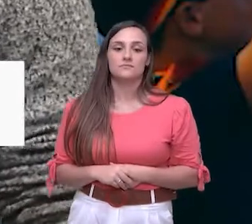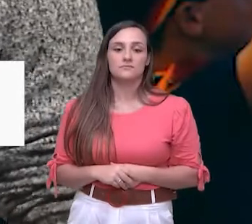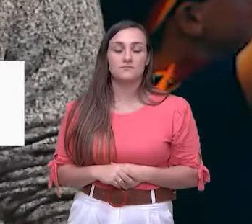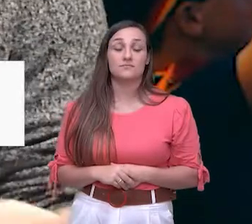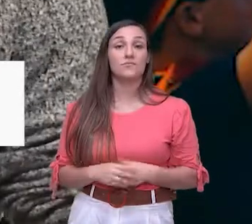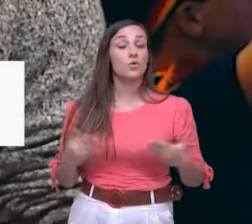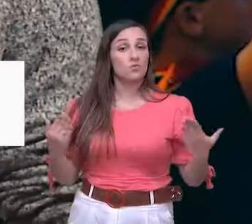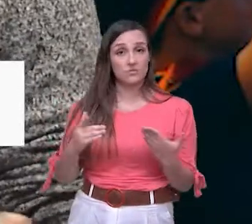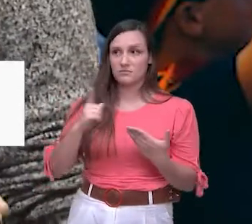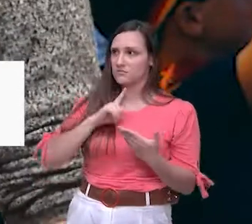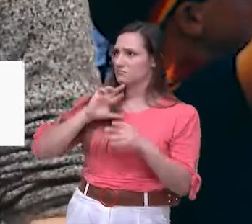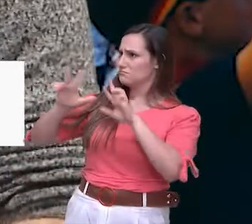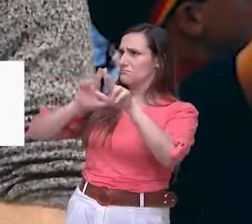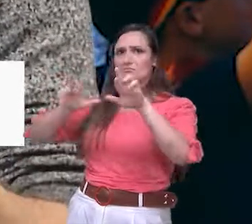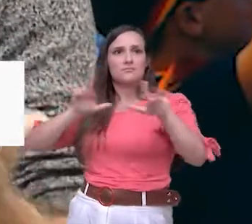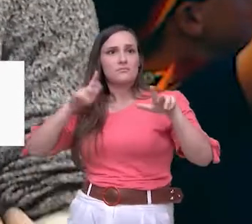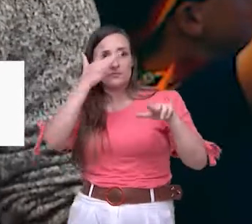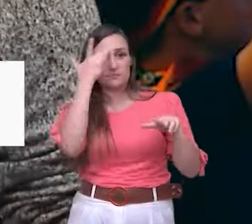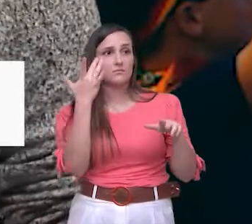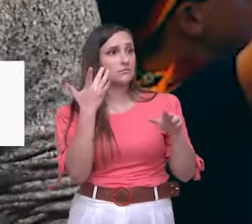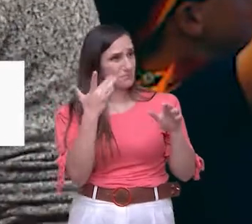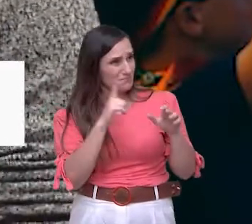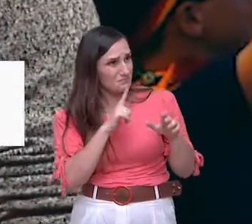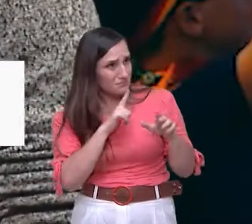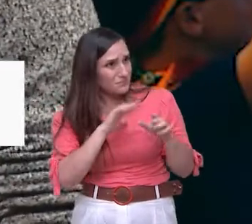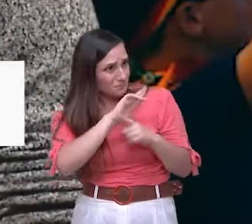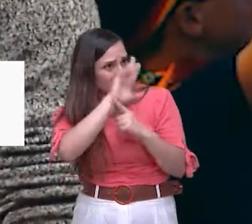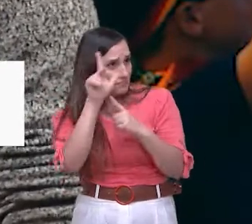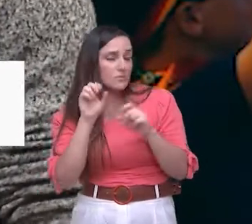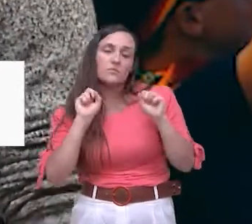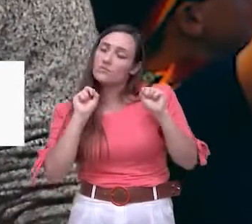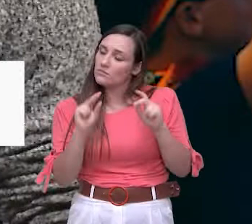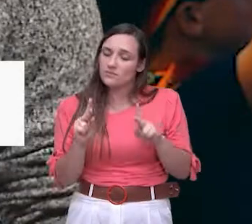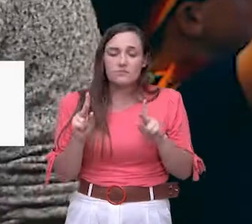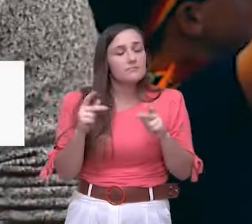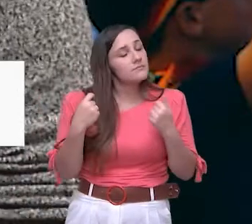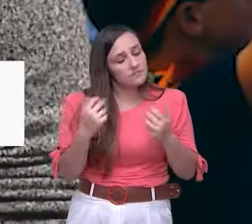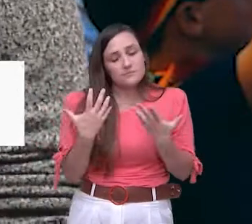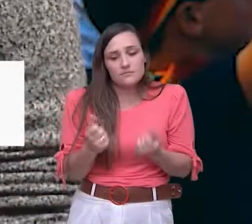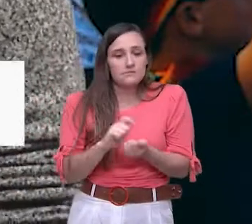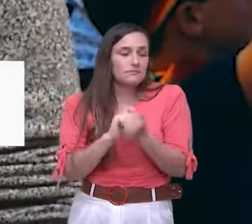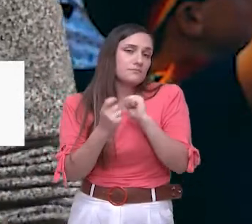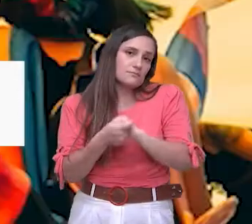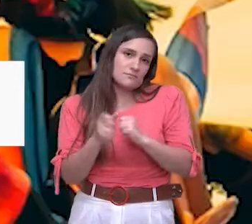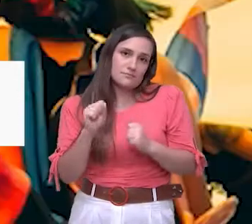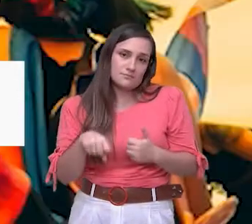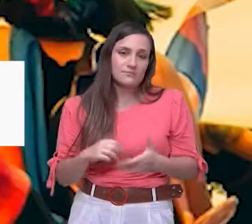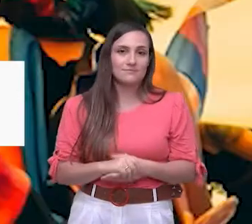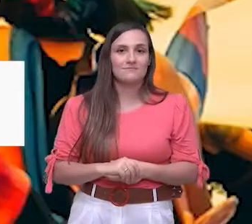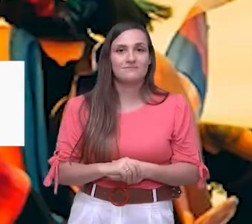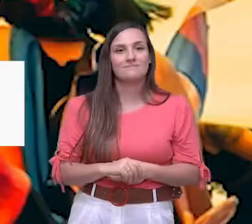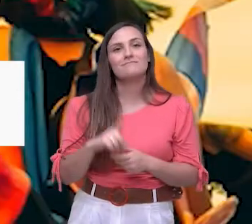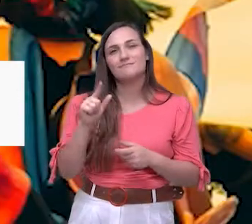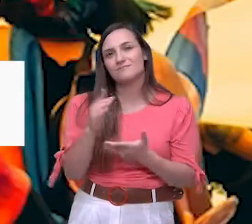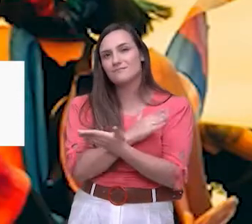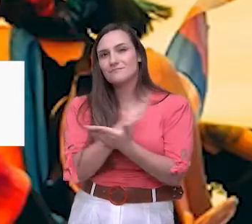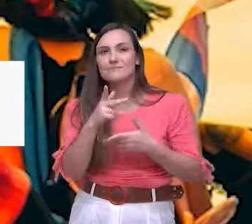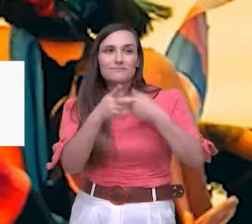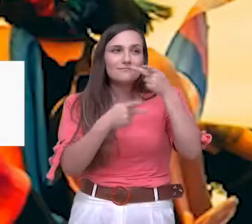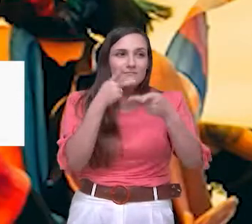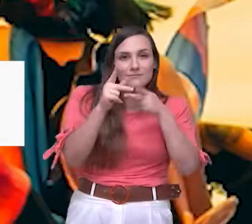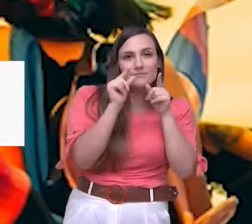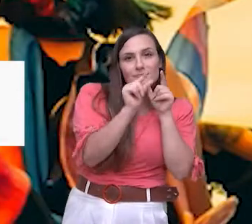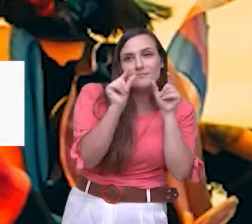postura é a é muita diversidade então vou ter que aprender a lidar com isso né se tornar uma pessoa diversa também é é assim são pequenos